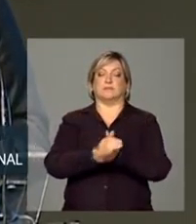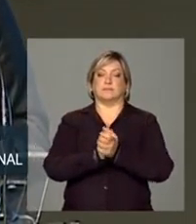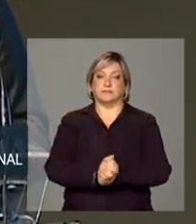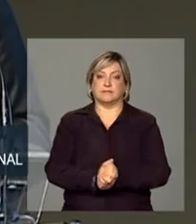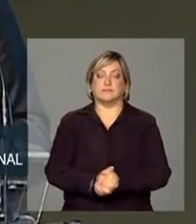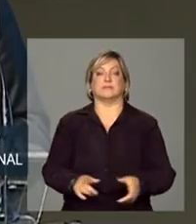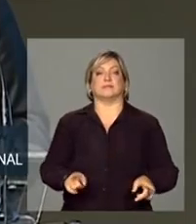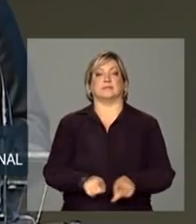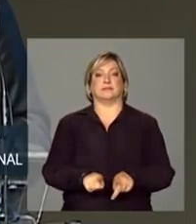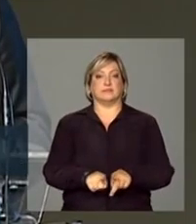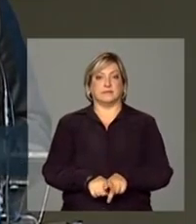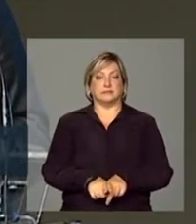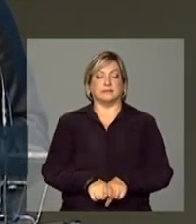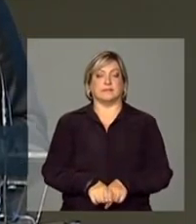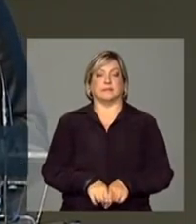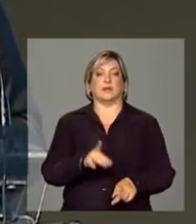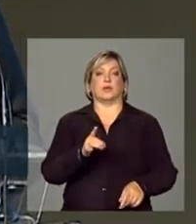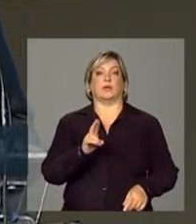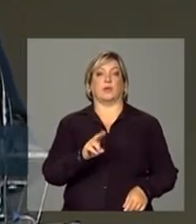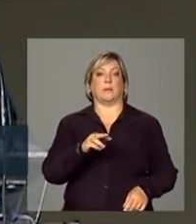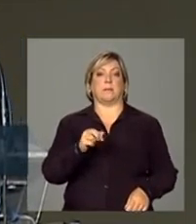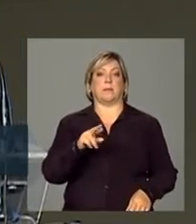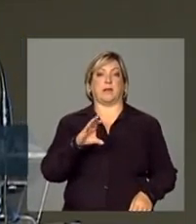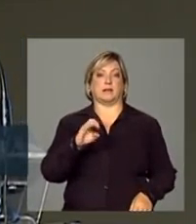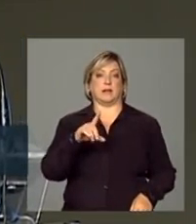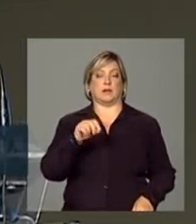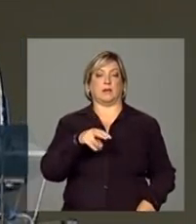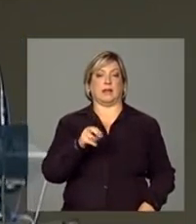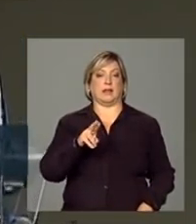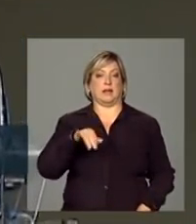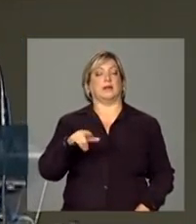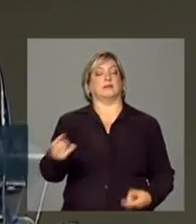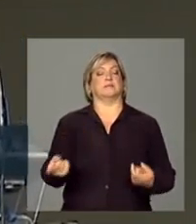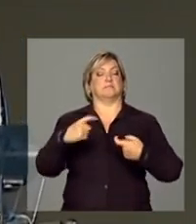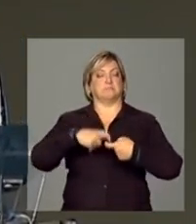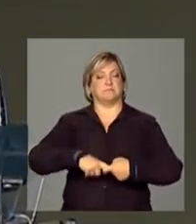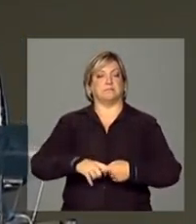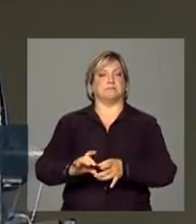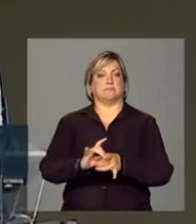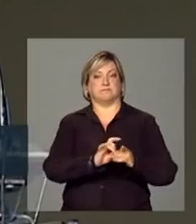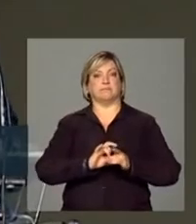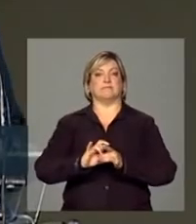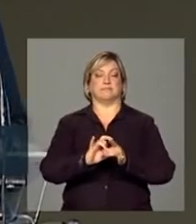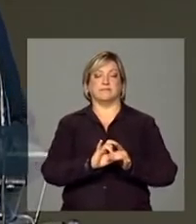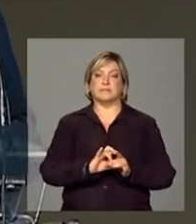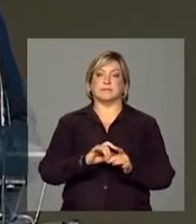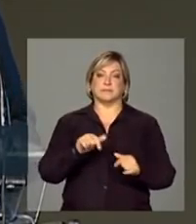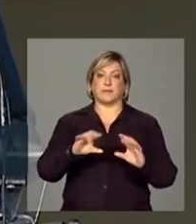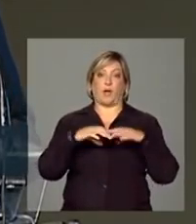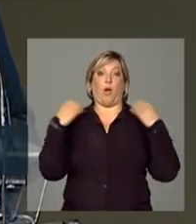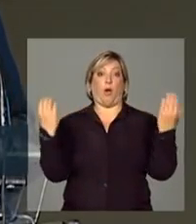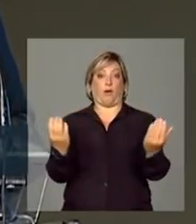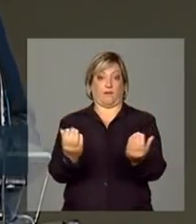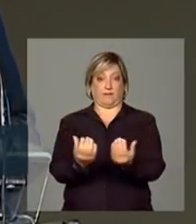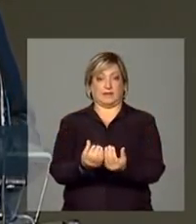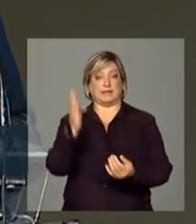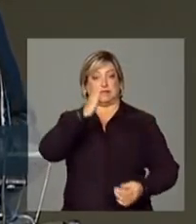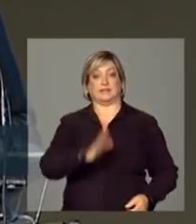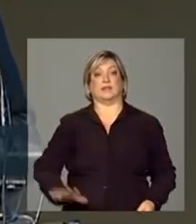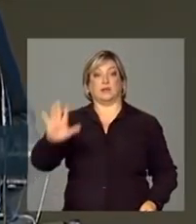o embaixador José Viegas, presidente do Centro Internacional Celso Furtado, de Políticas